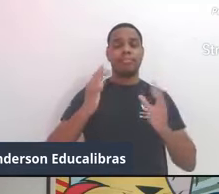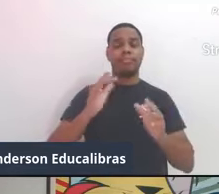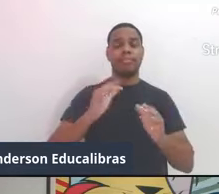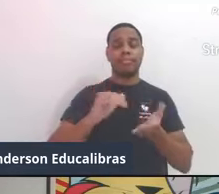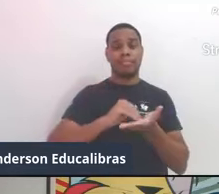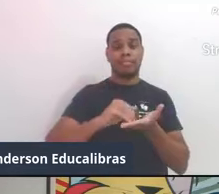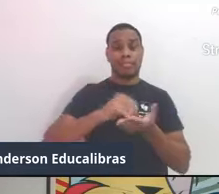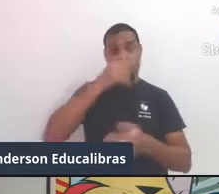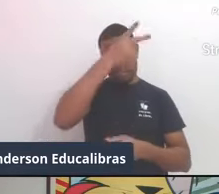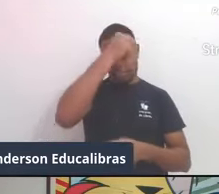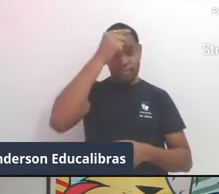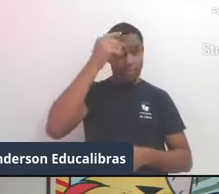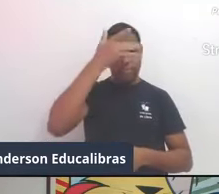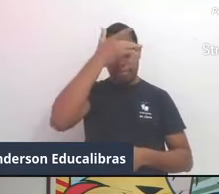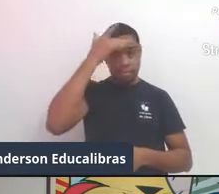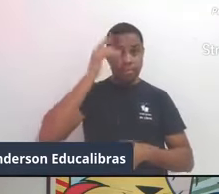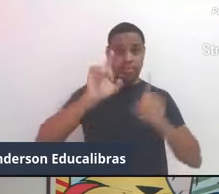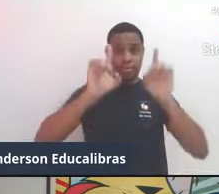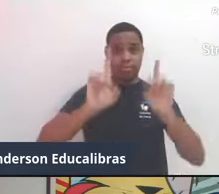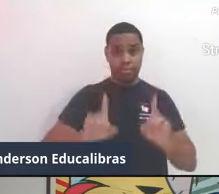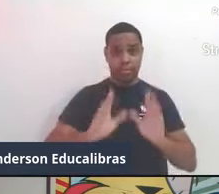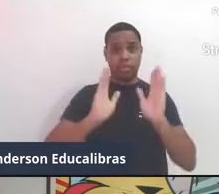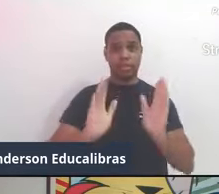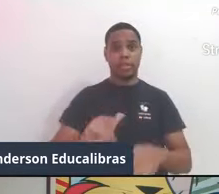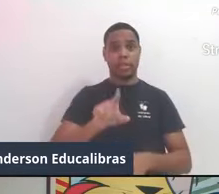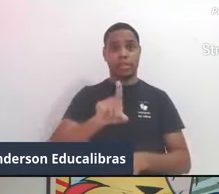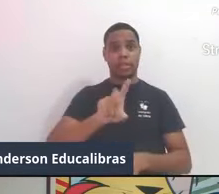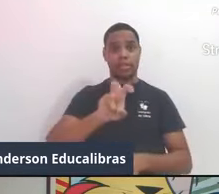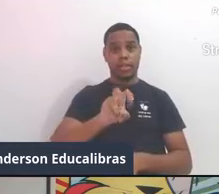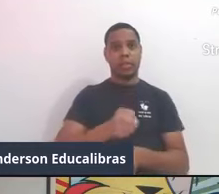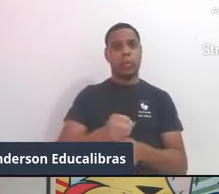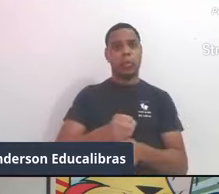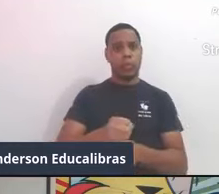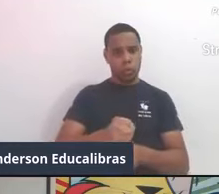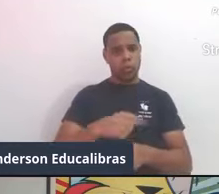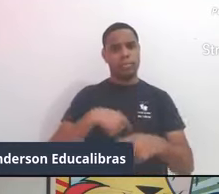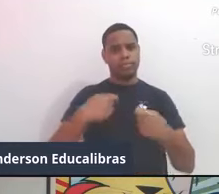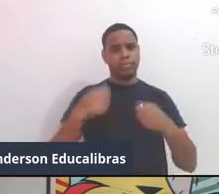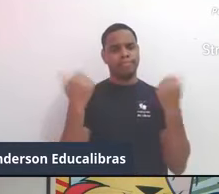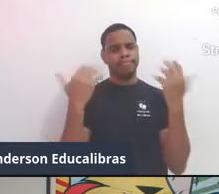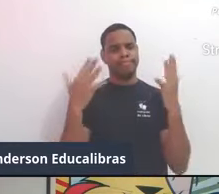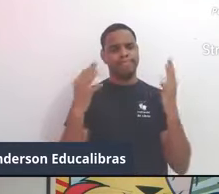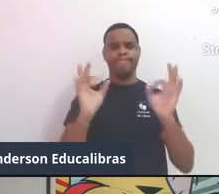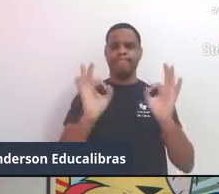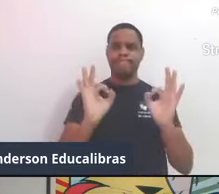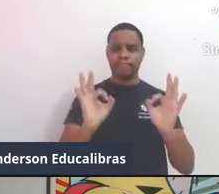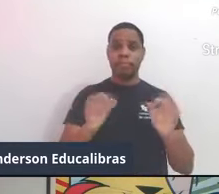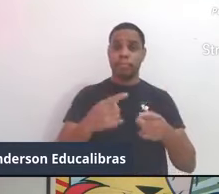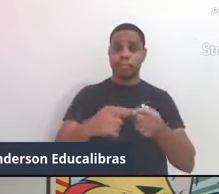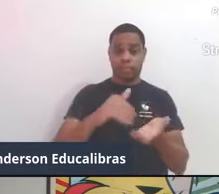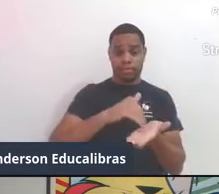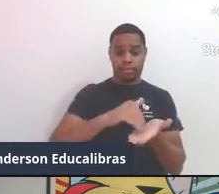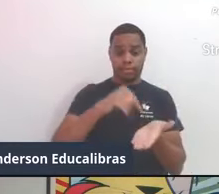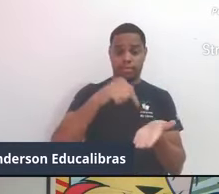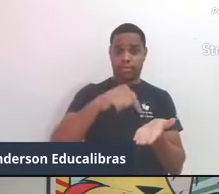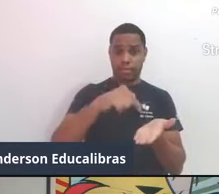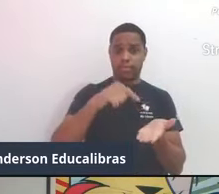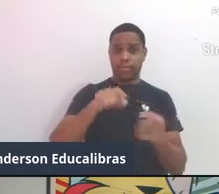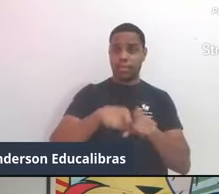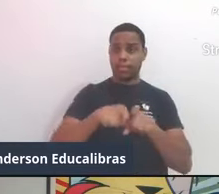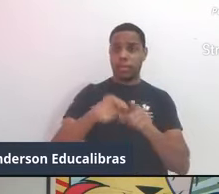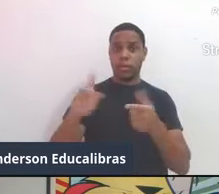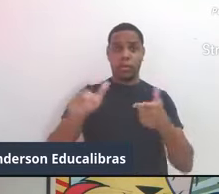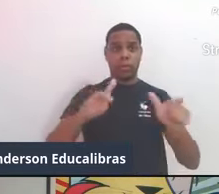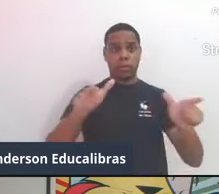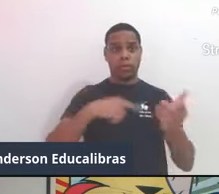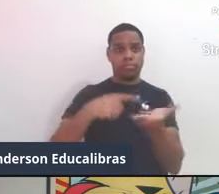Deficiência, 15 anos que merecem ser celebrados, porque essa secretaria, junto com outras ações feitas